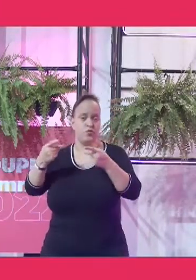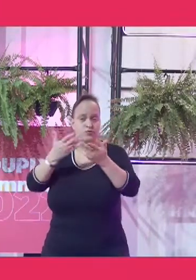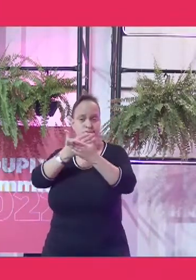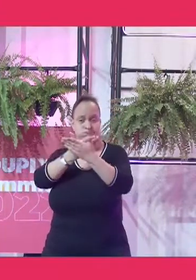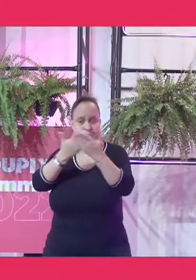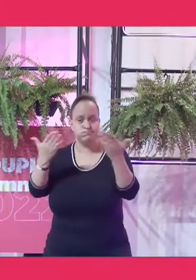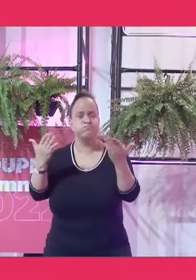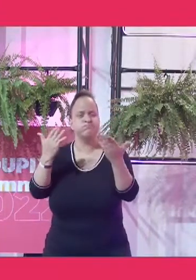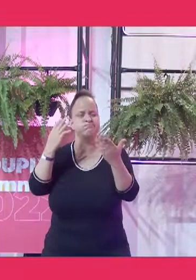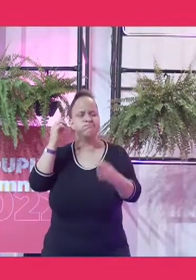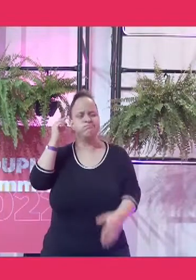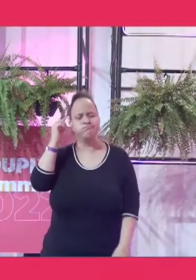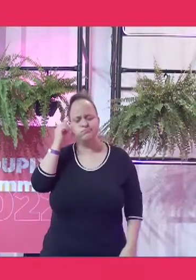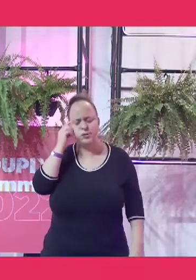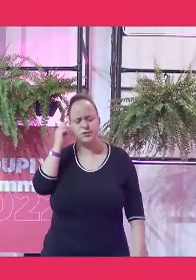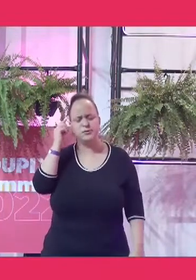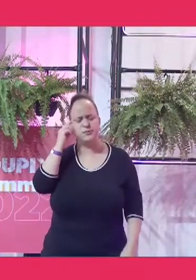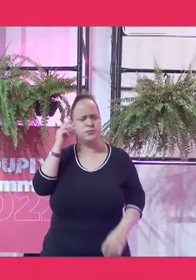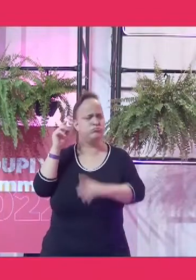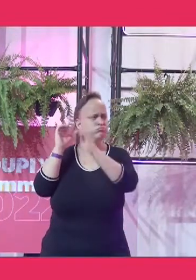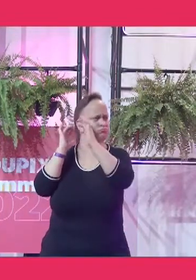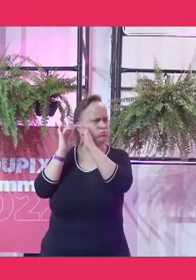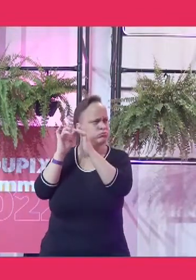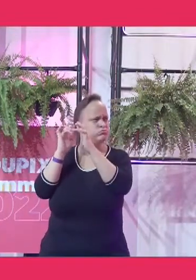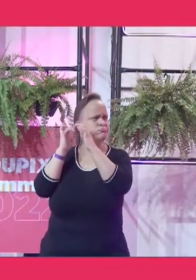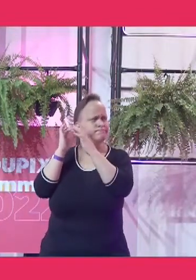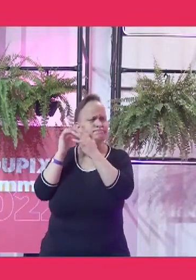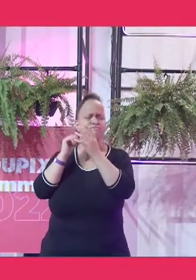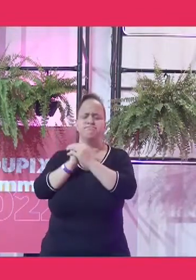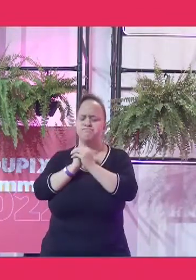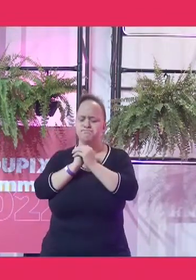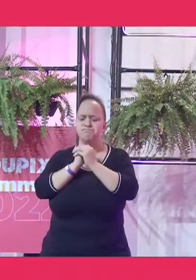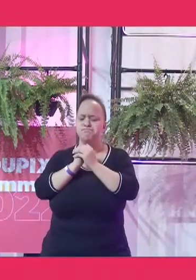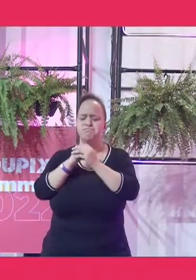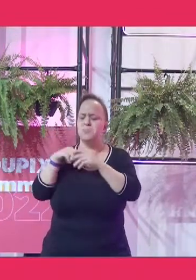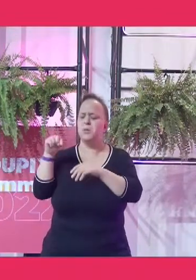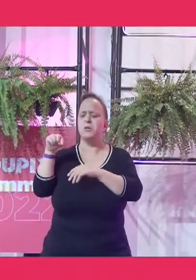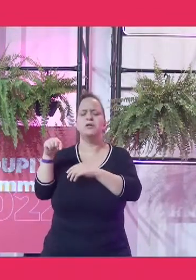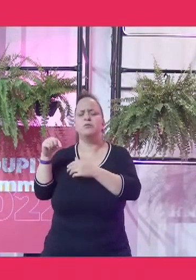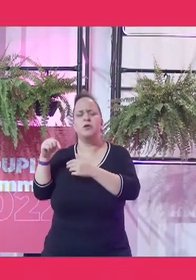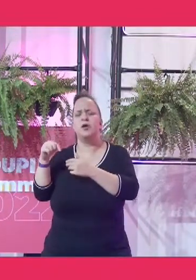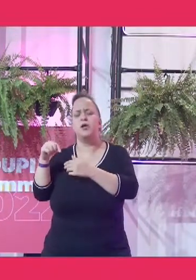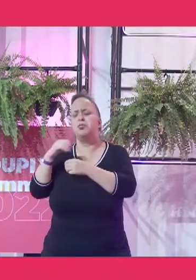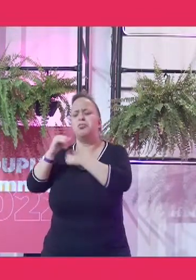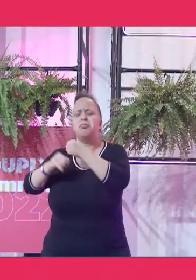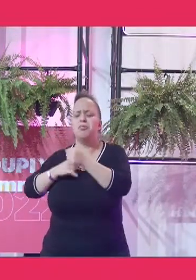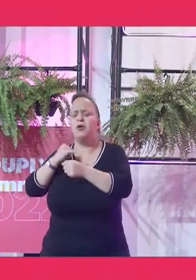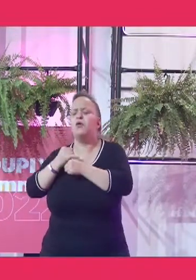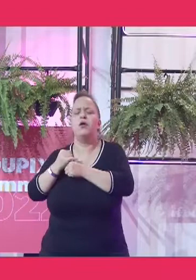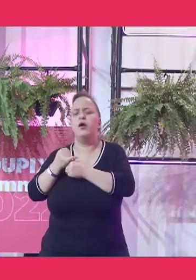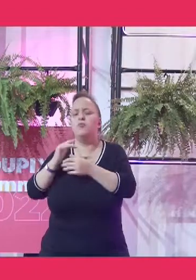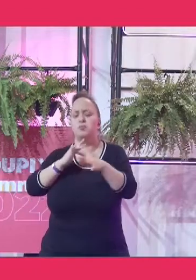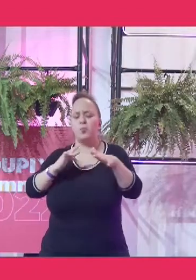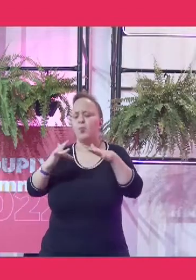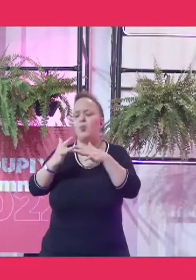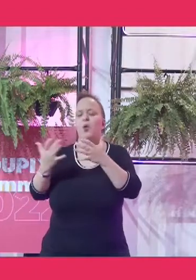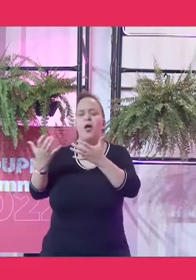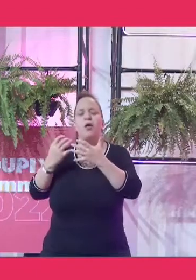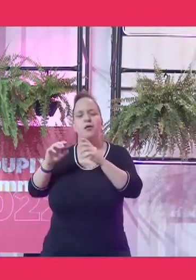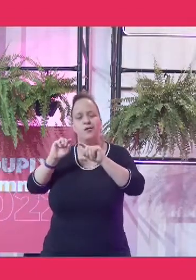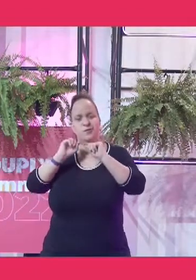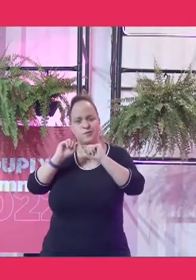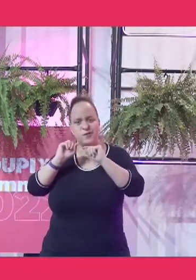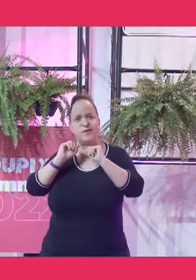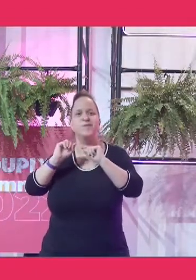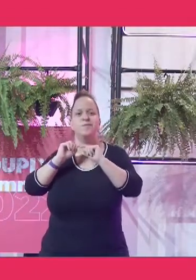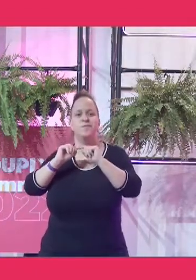você pare um pouco e reflita, o que é que eu quero disso daqui? O que é que eu quero desse universo?